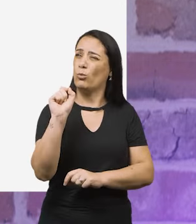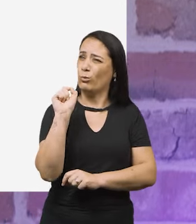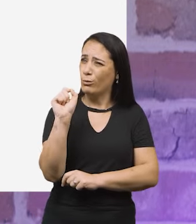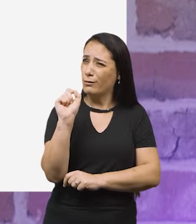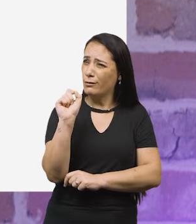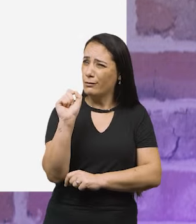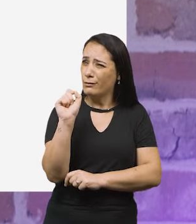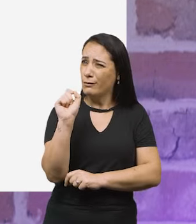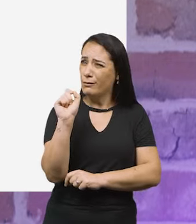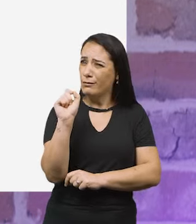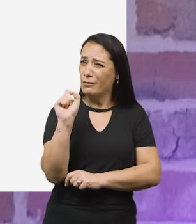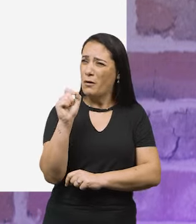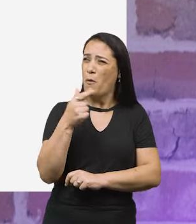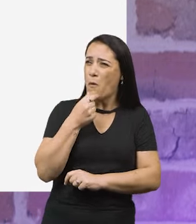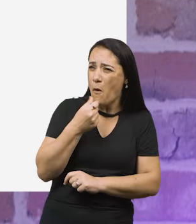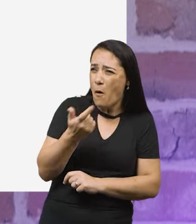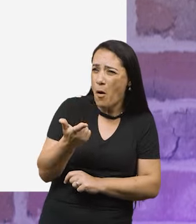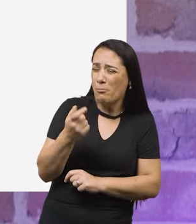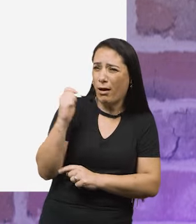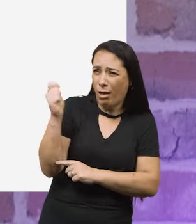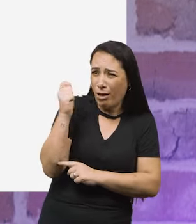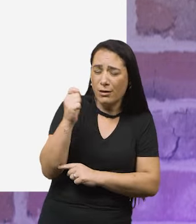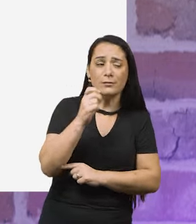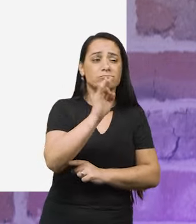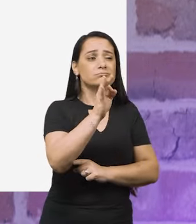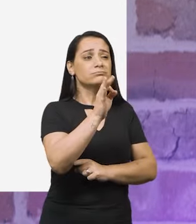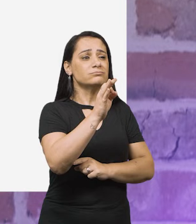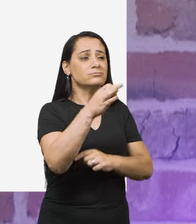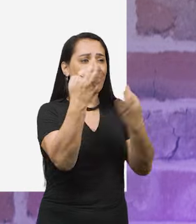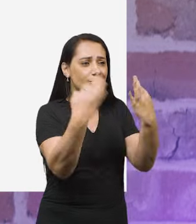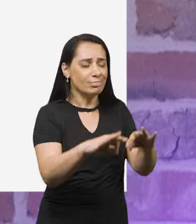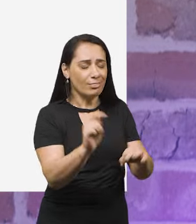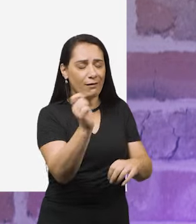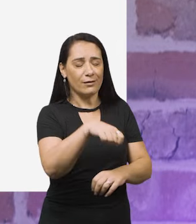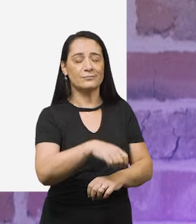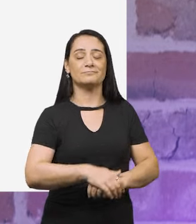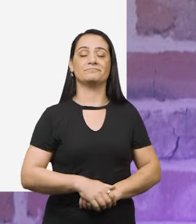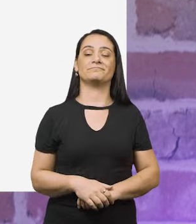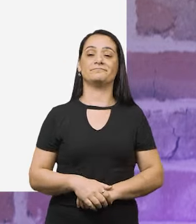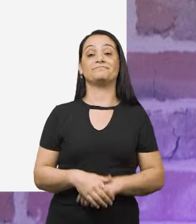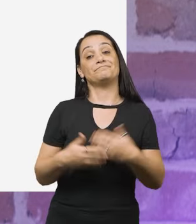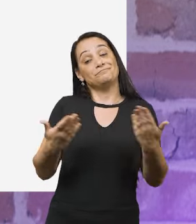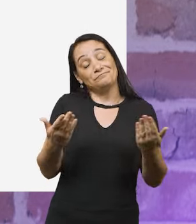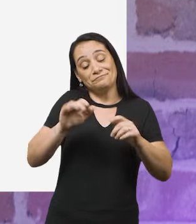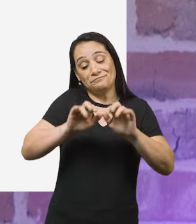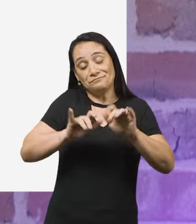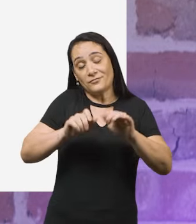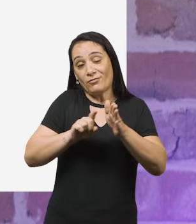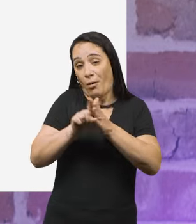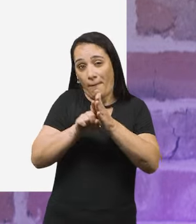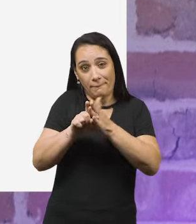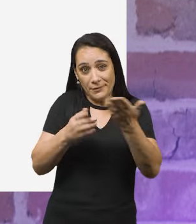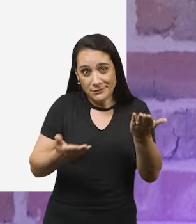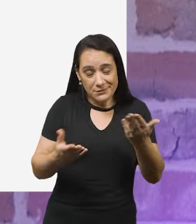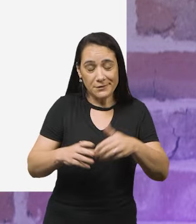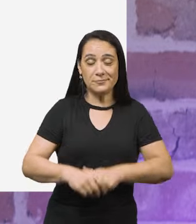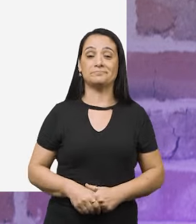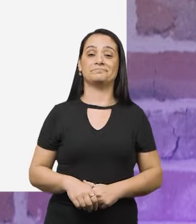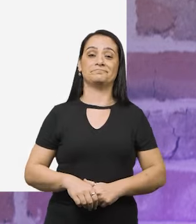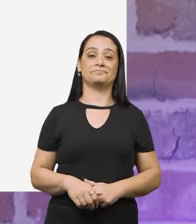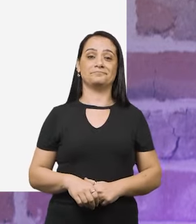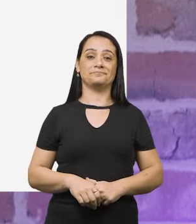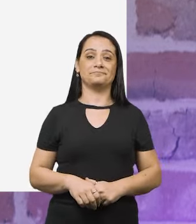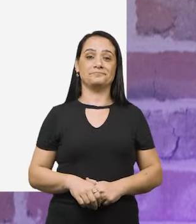Homem trabalhando. Que? É, vai dar certo. Confira. Ah, vamos ver aqui. Homem